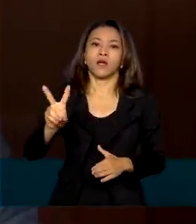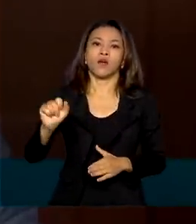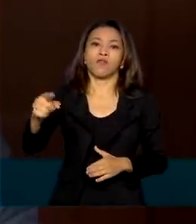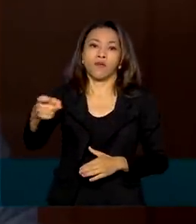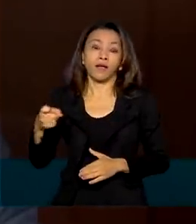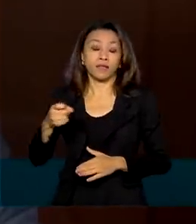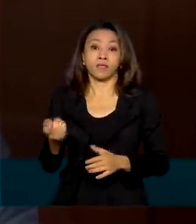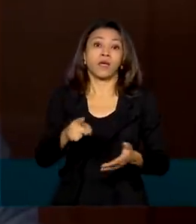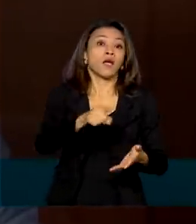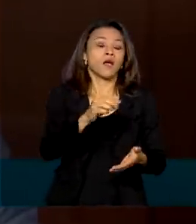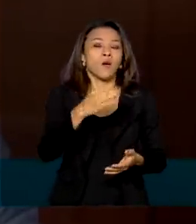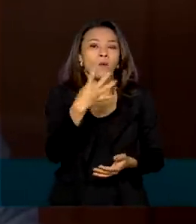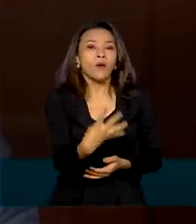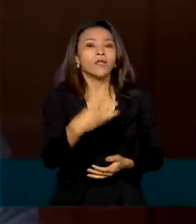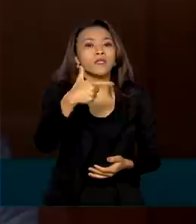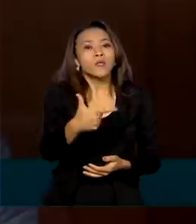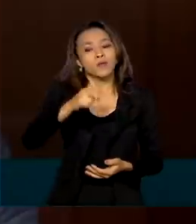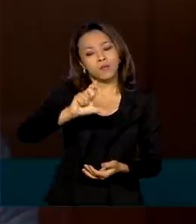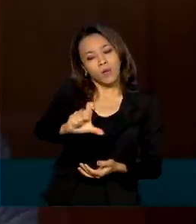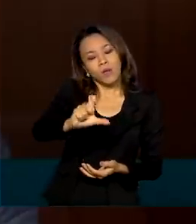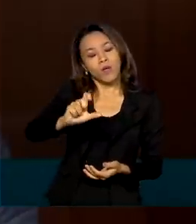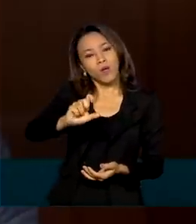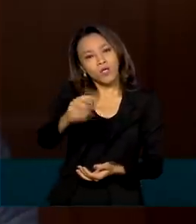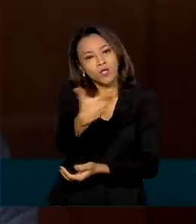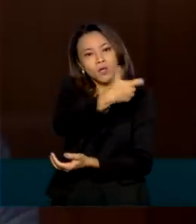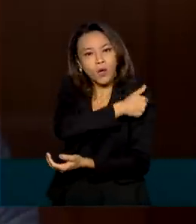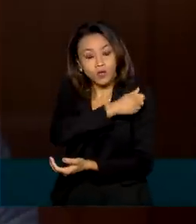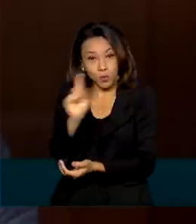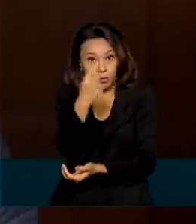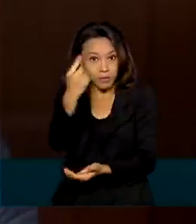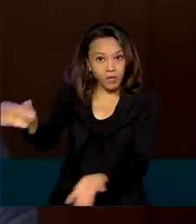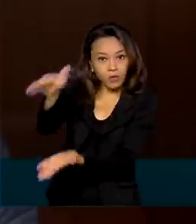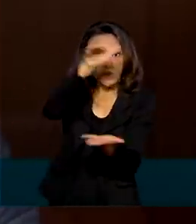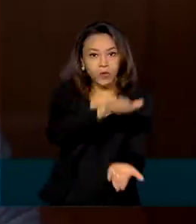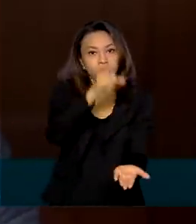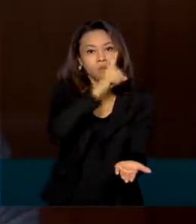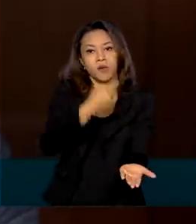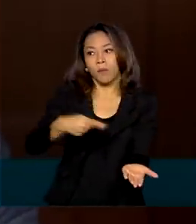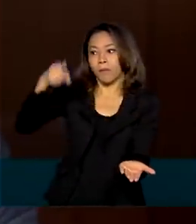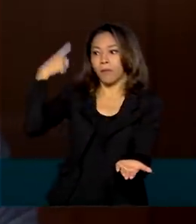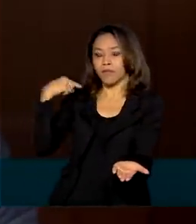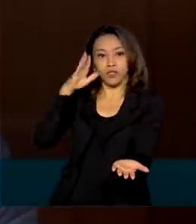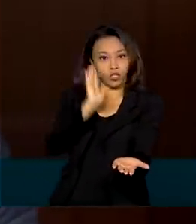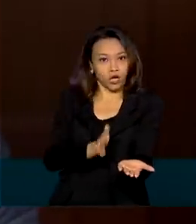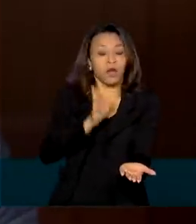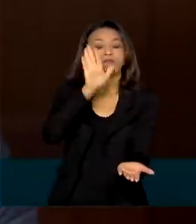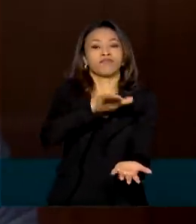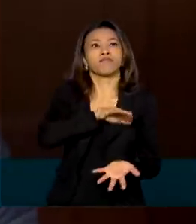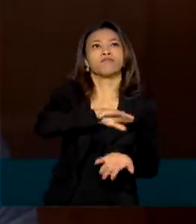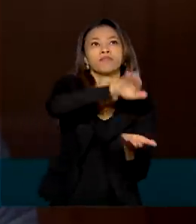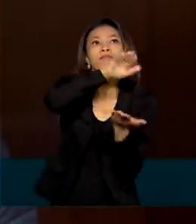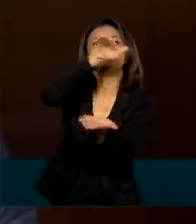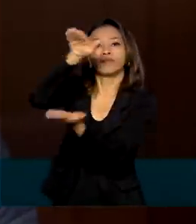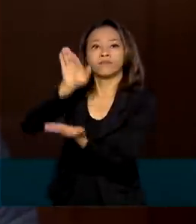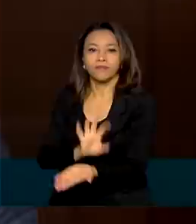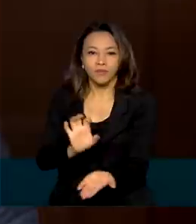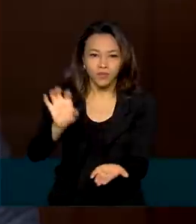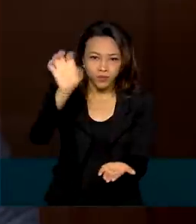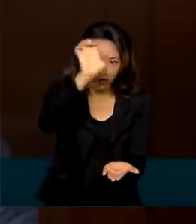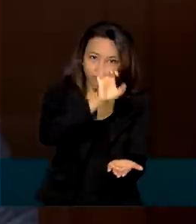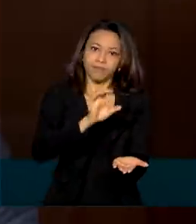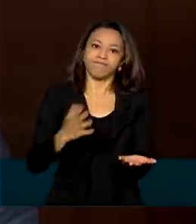de 42 milhões de doses. O primeiro lote chegou no domingo passado e já foi distribuído para os estados.